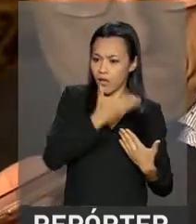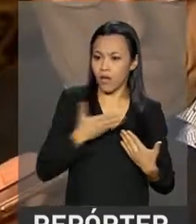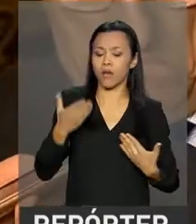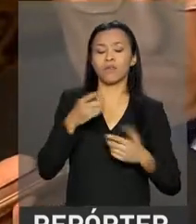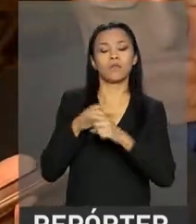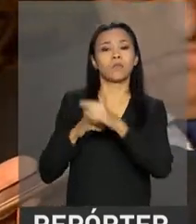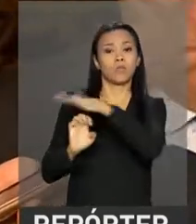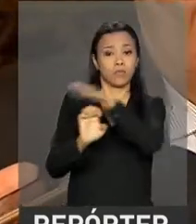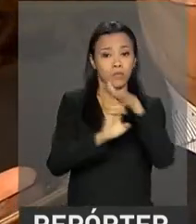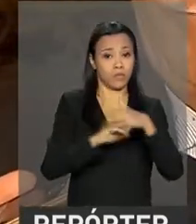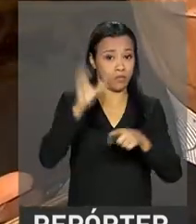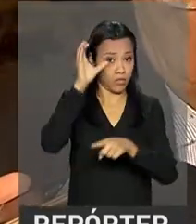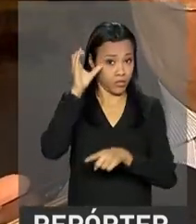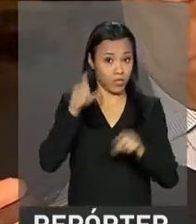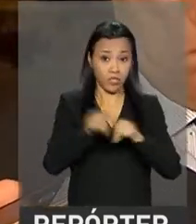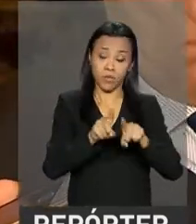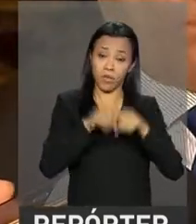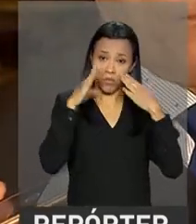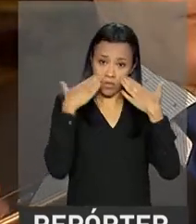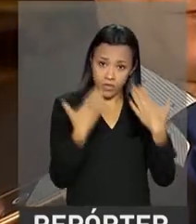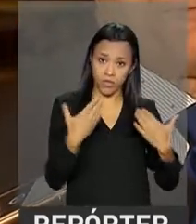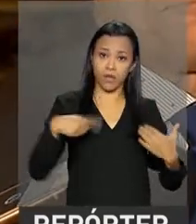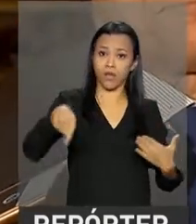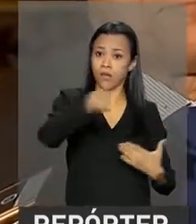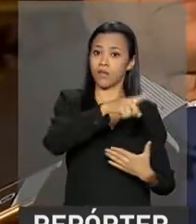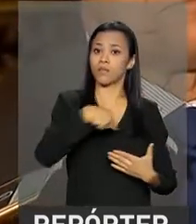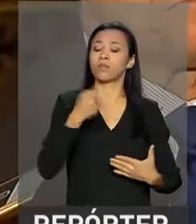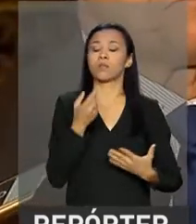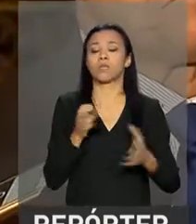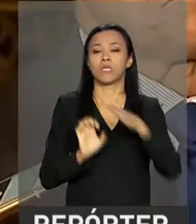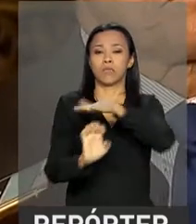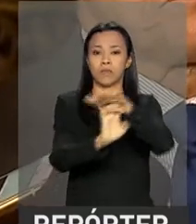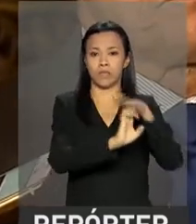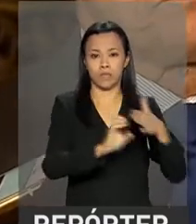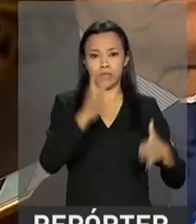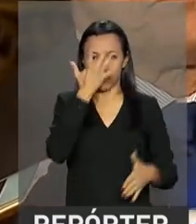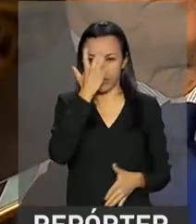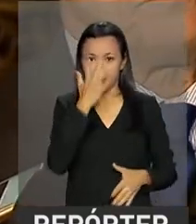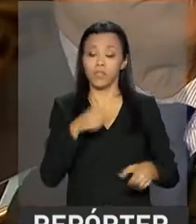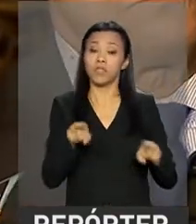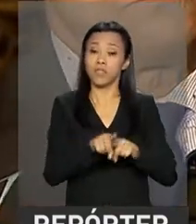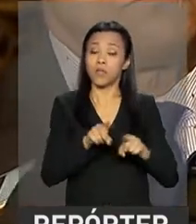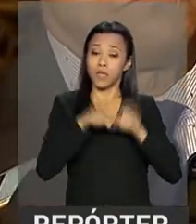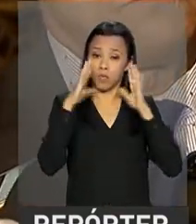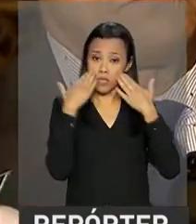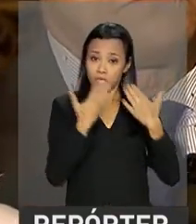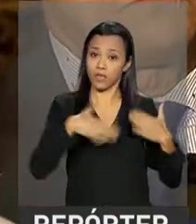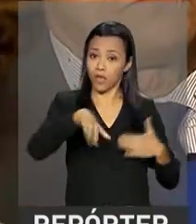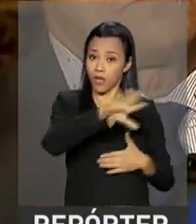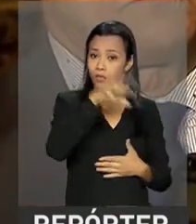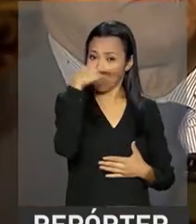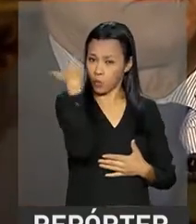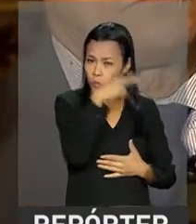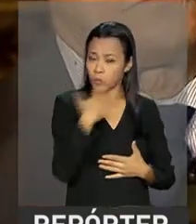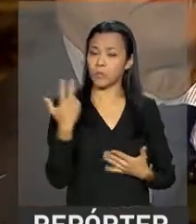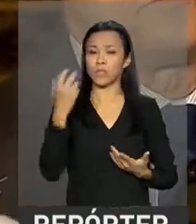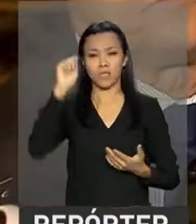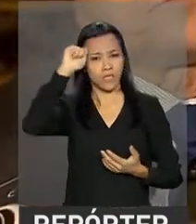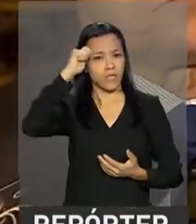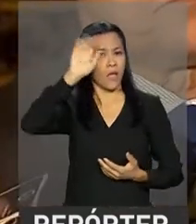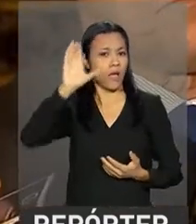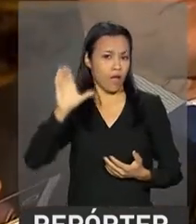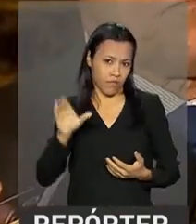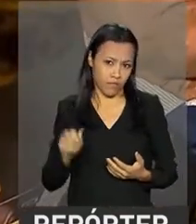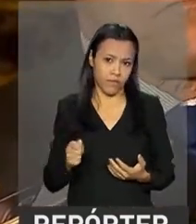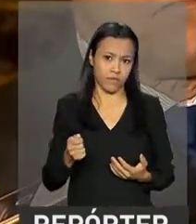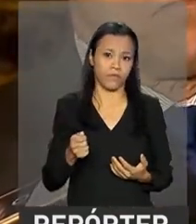mas vão ser também apresentados a empresários, né, indianos, sul-africanos, né, e russos. Né, e o Brasil quer, né,